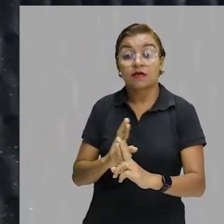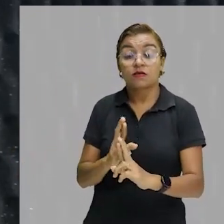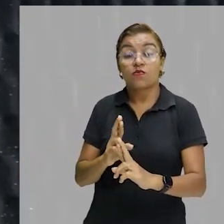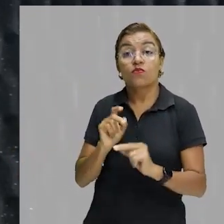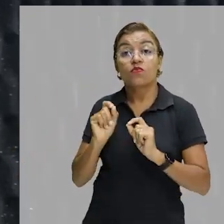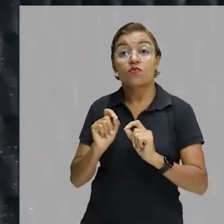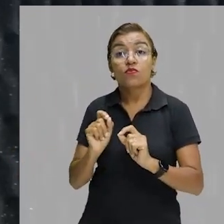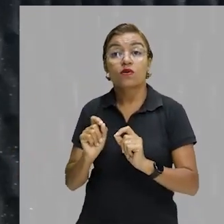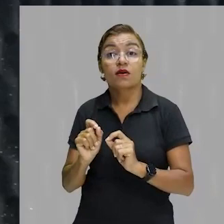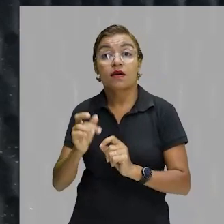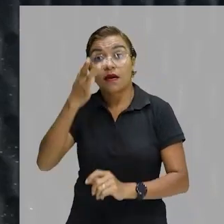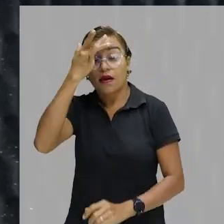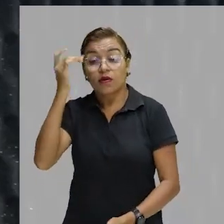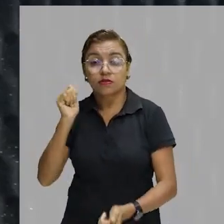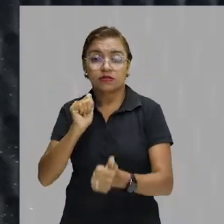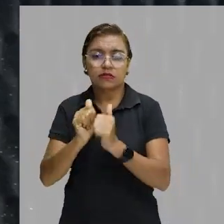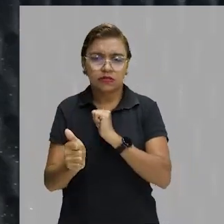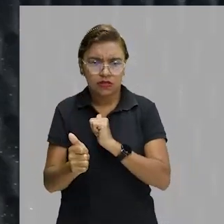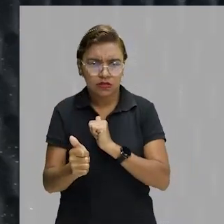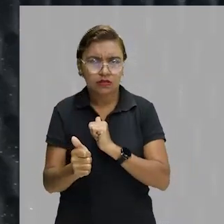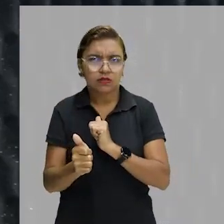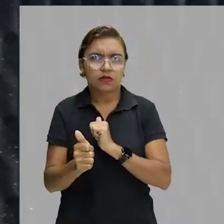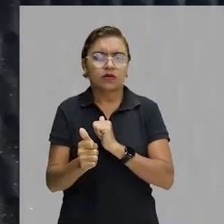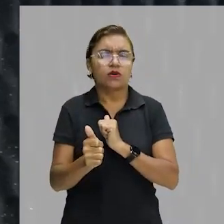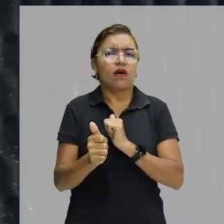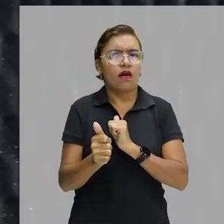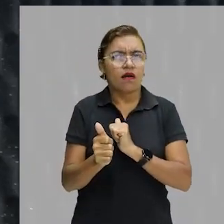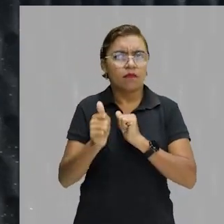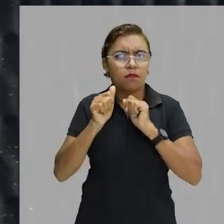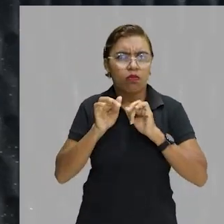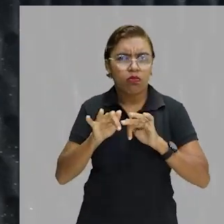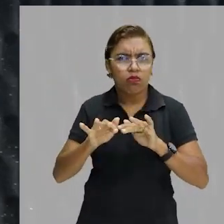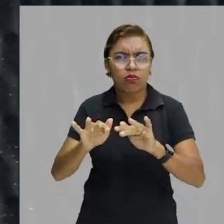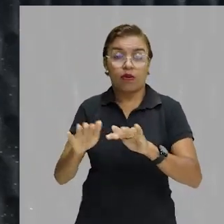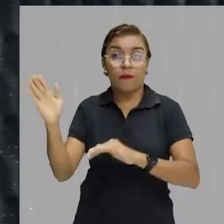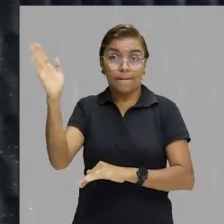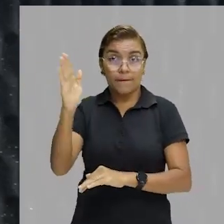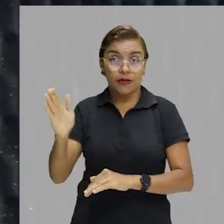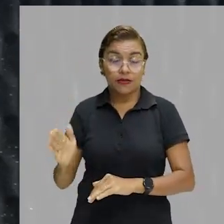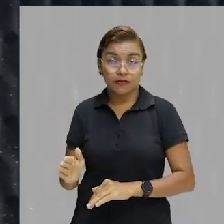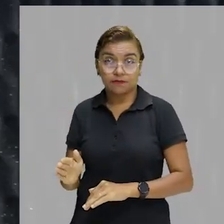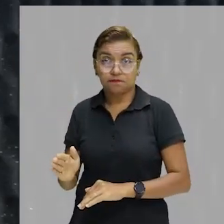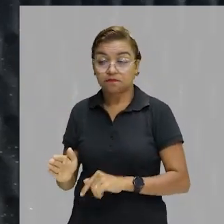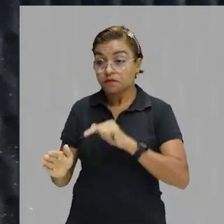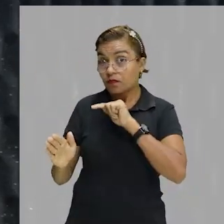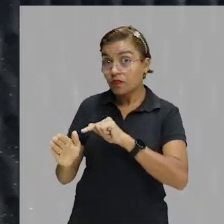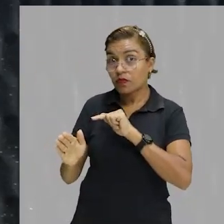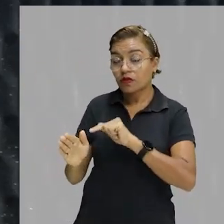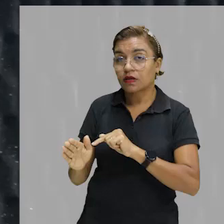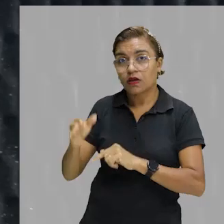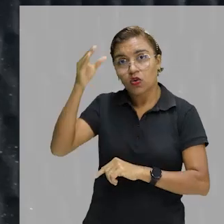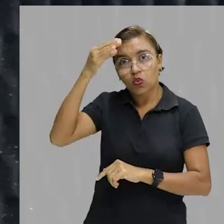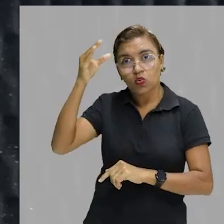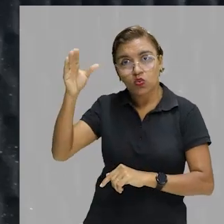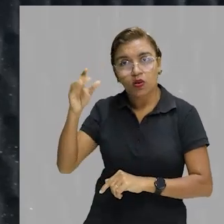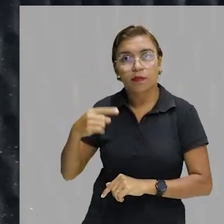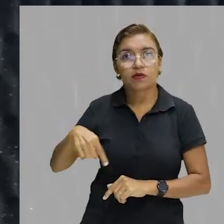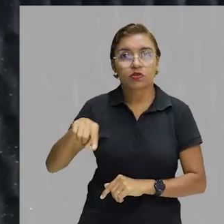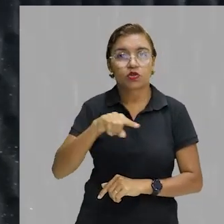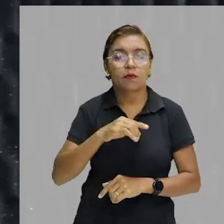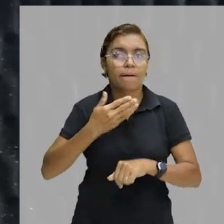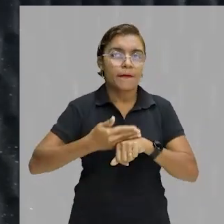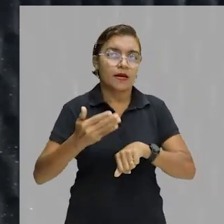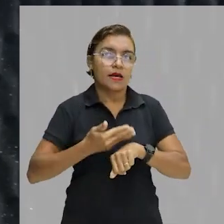passa a ser o quê? Difundido, ele passa a ser expandido no país. Aqui é o país que culturalmente a gente